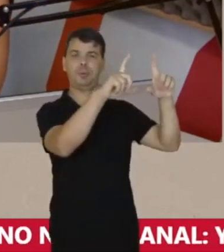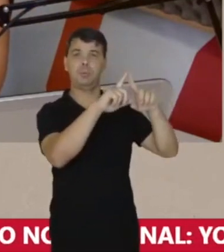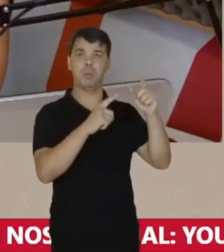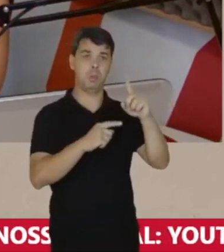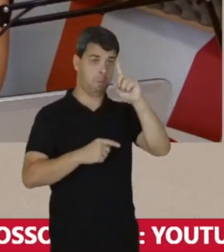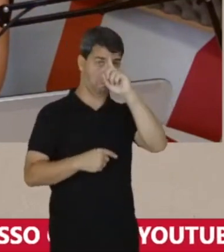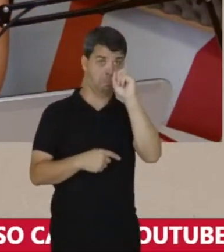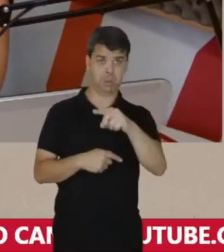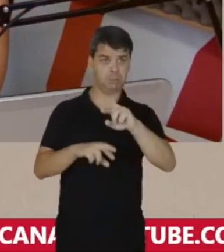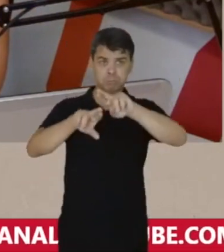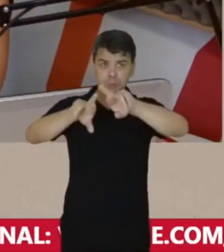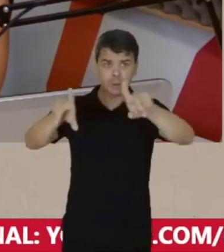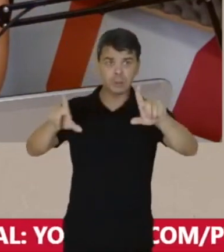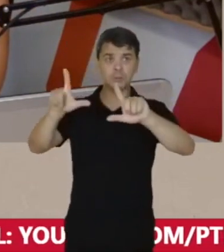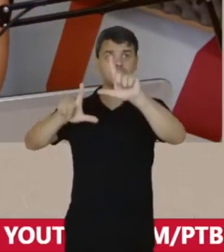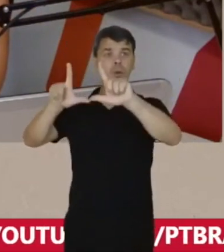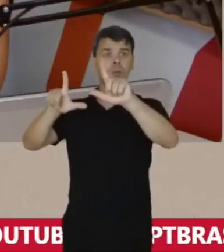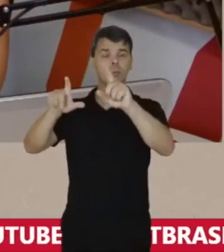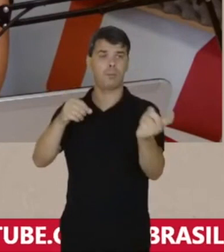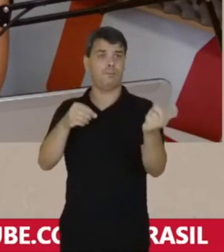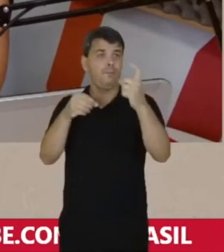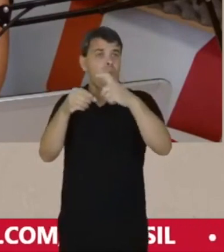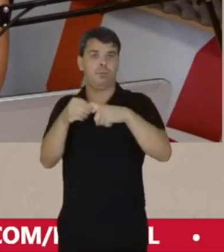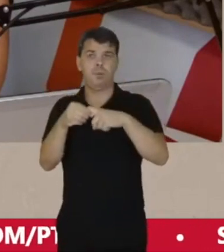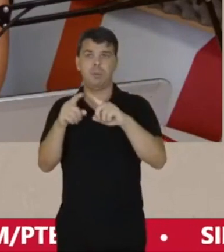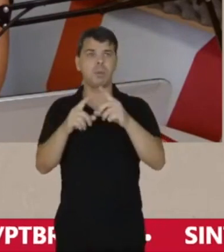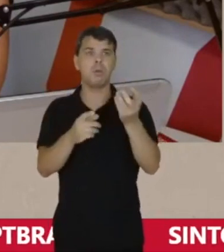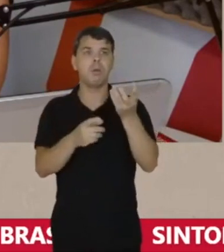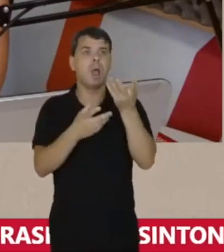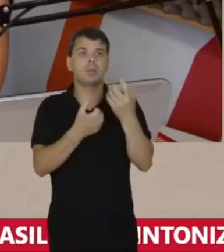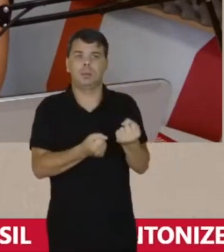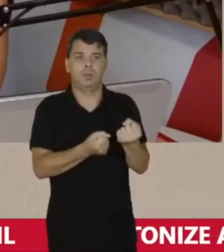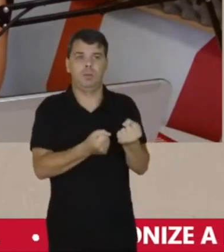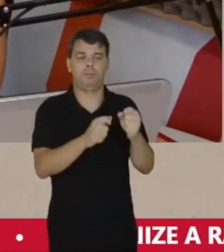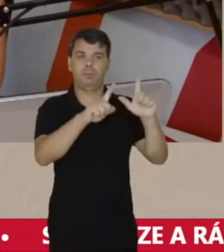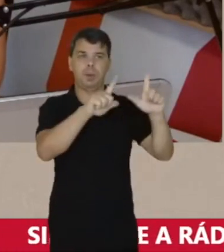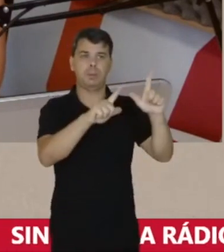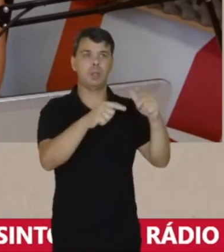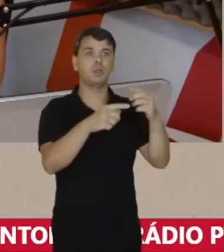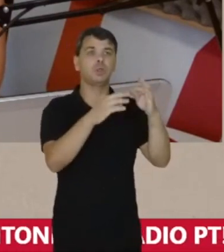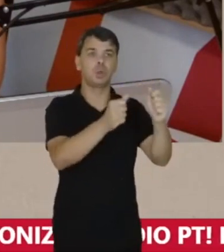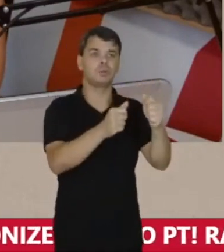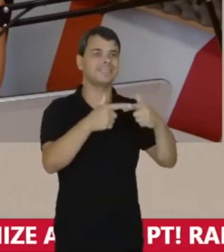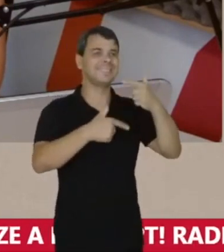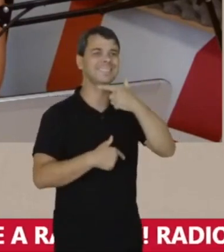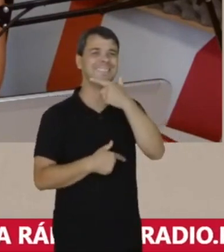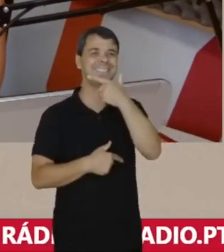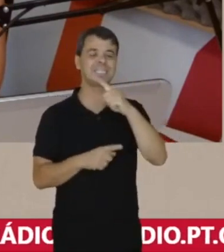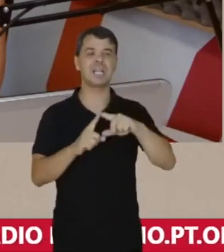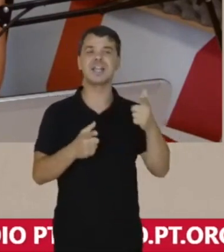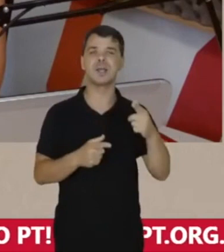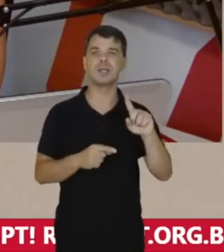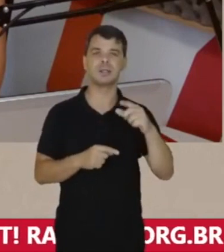eu mandei várias fotos. E aí me devolveram, falando que nenhuma servia, porque em todas eu estava sorrindo. E que eu tinha que mandar